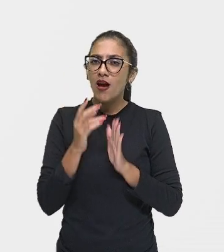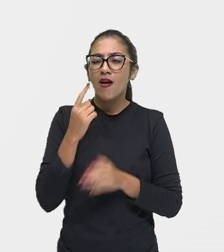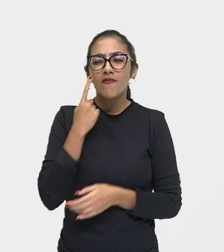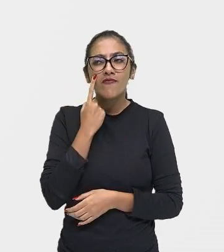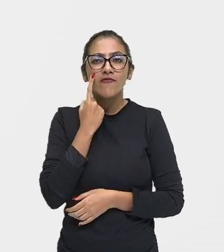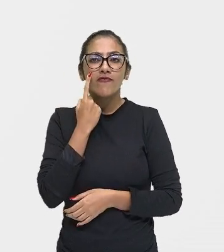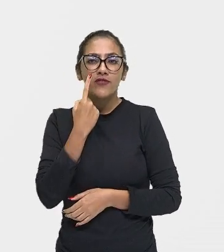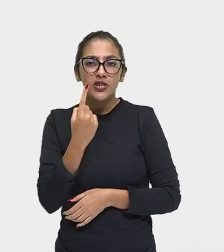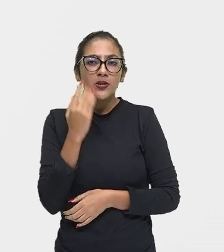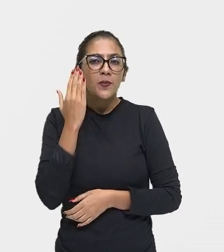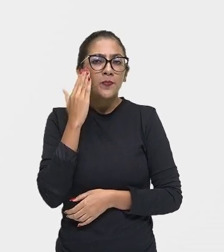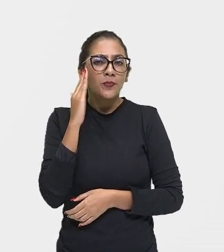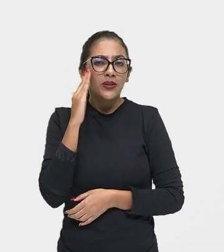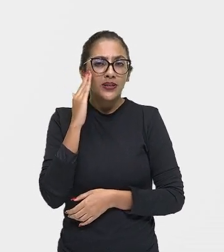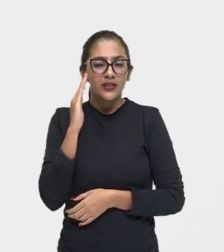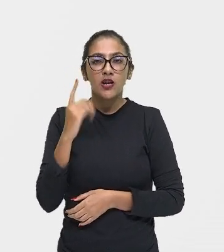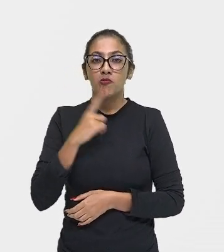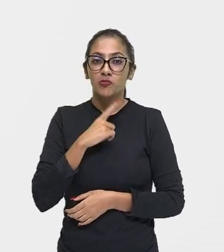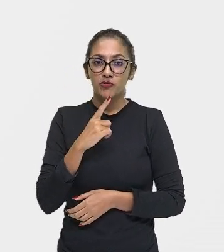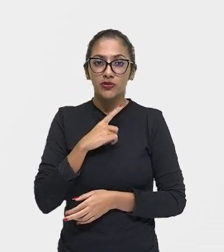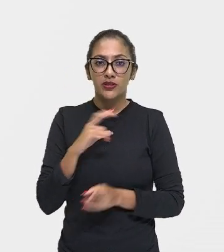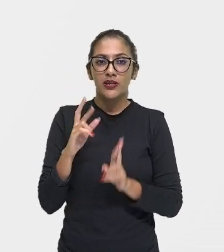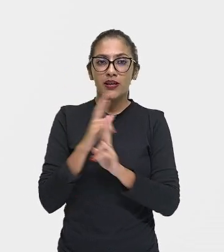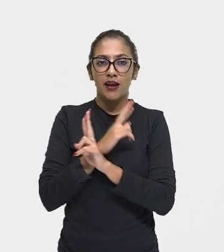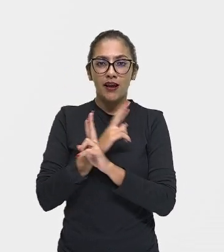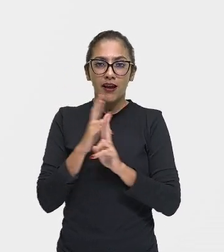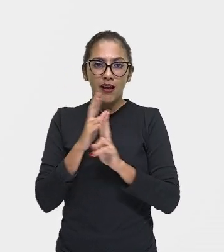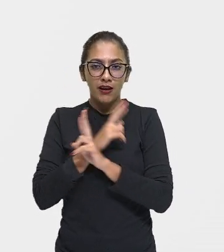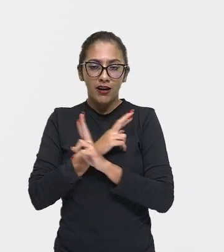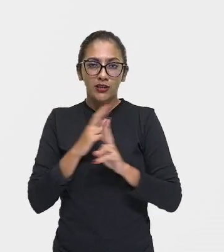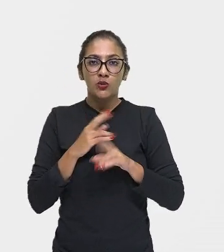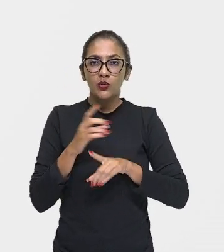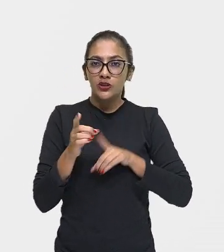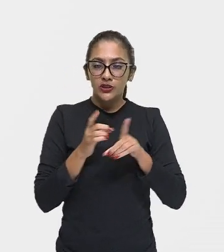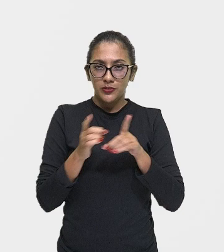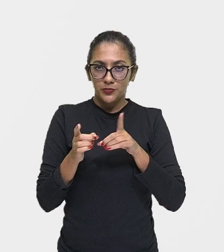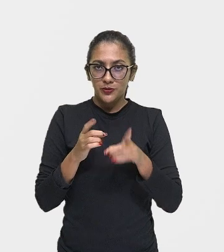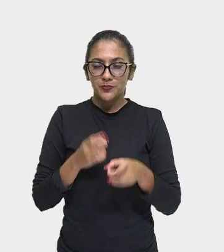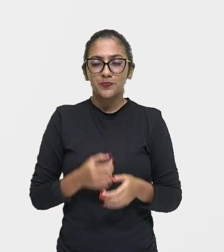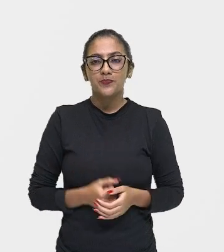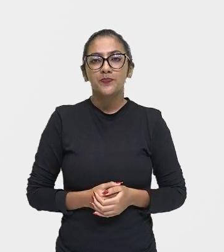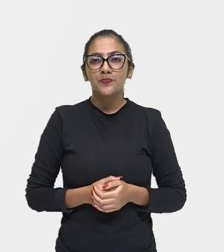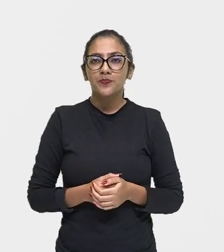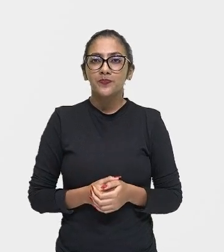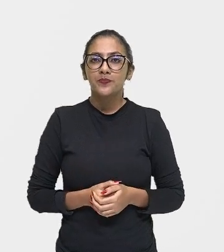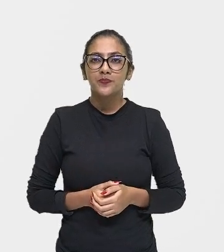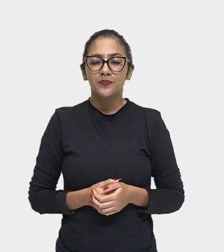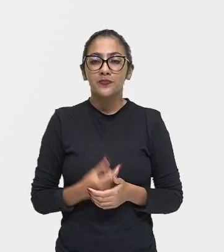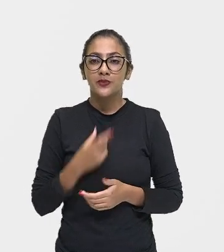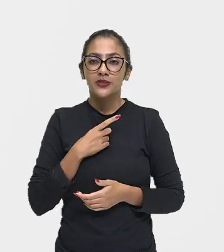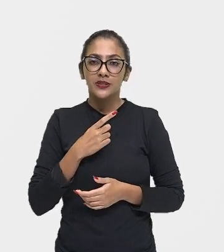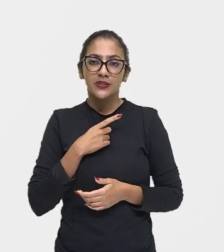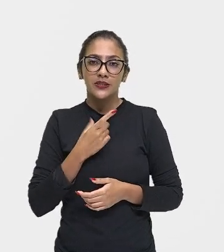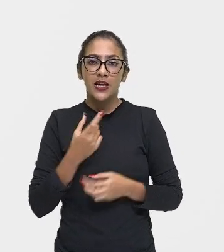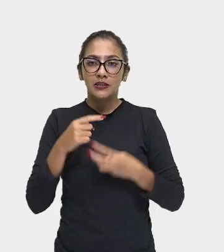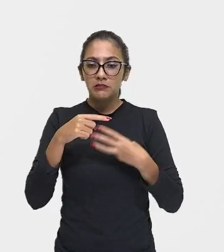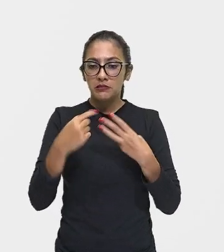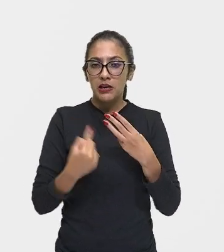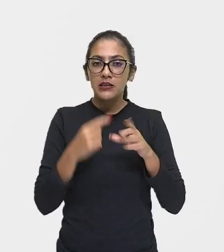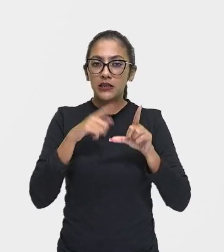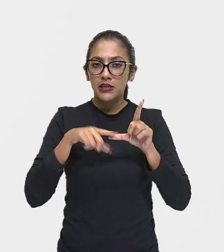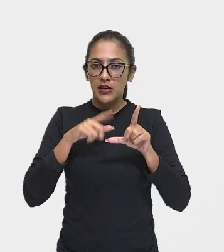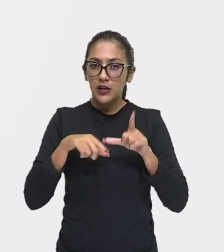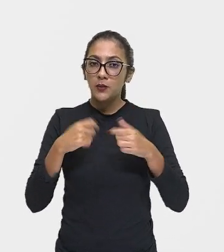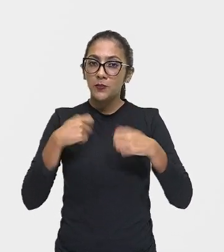aí o princípio fundamental da dinâmica, que você tem aí 3 letras